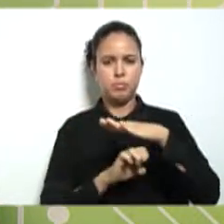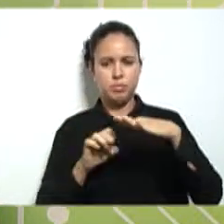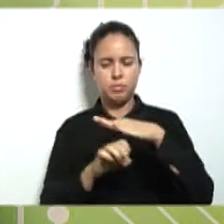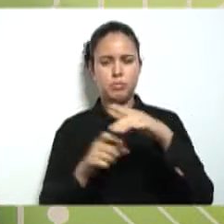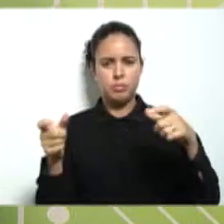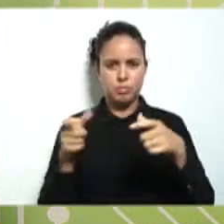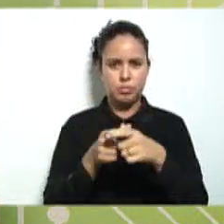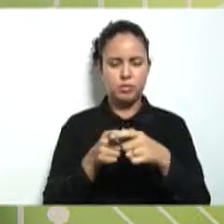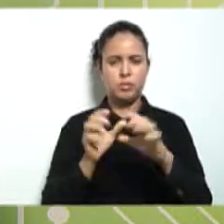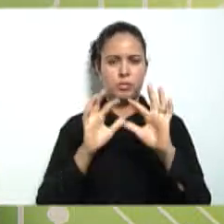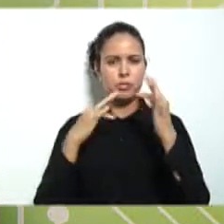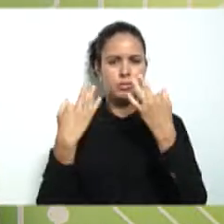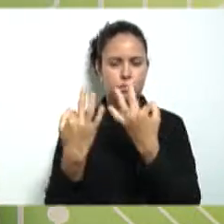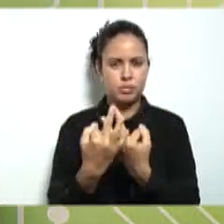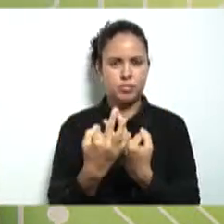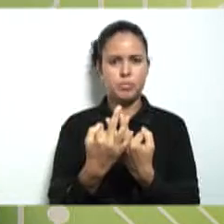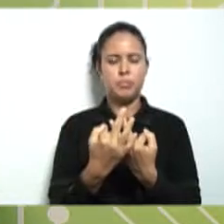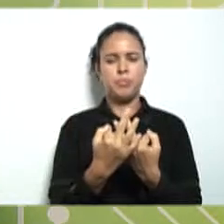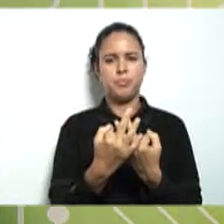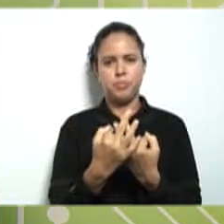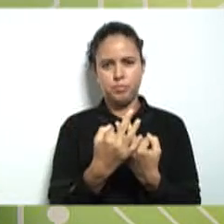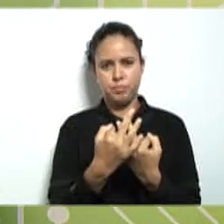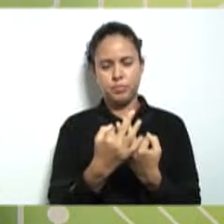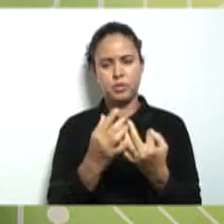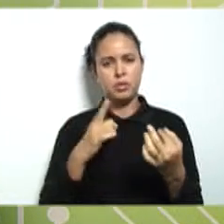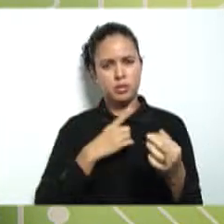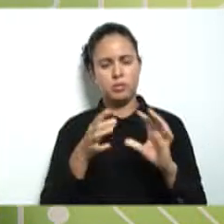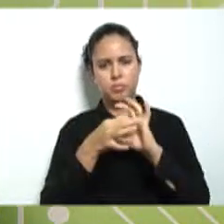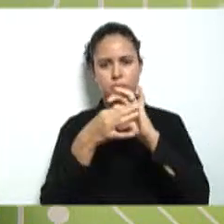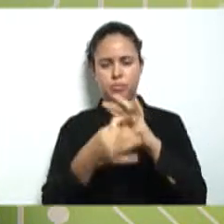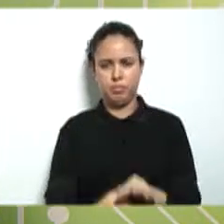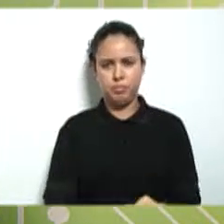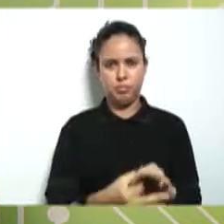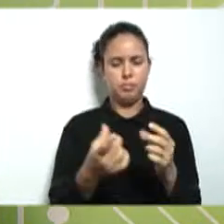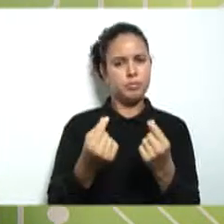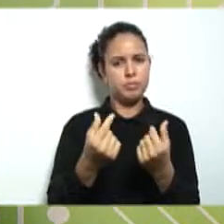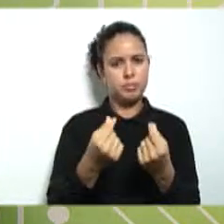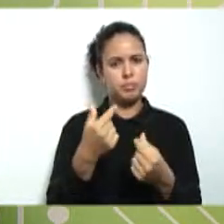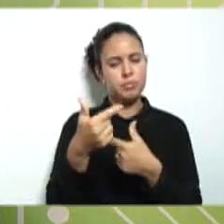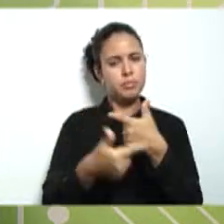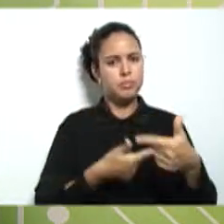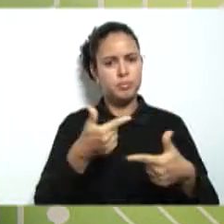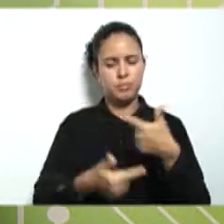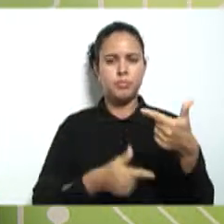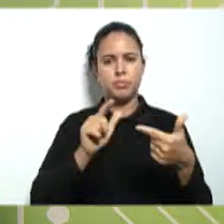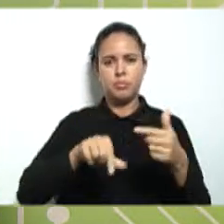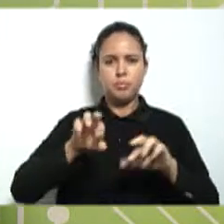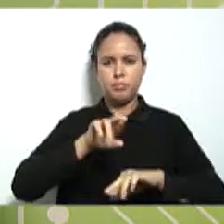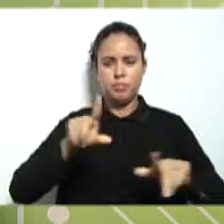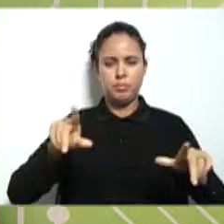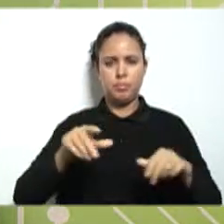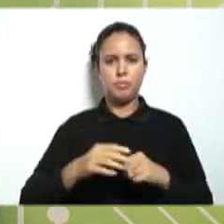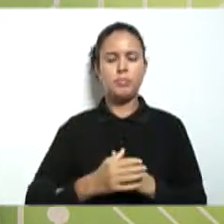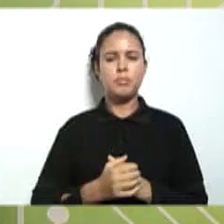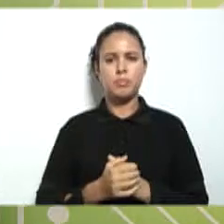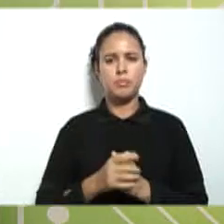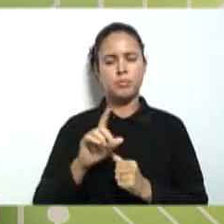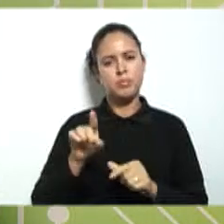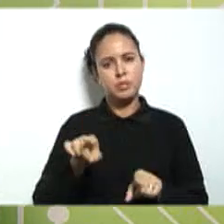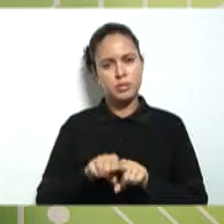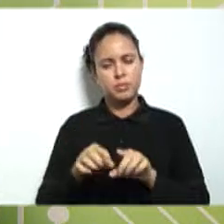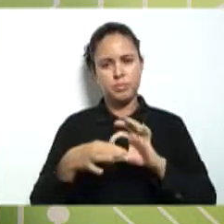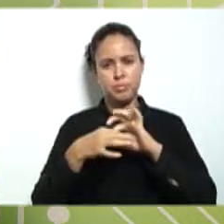núcleos familiares, empresas que têm tendências de ter uma relação capital-trabalho com uma dinâmica um pouquinho diferente. Isso aí está ligado